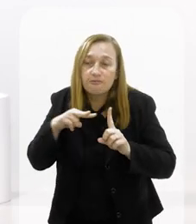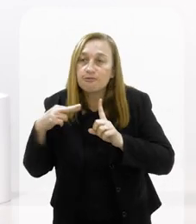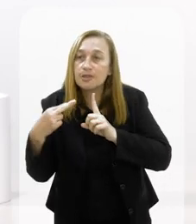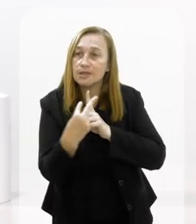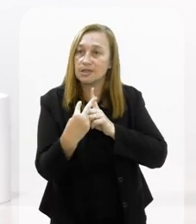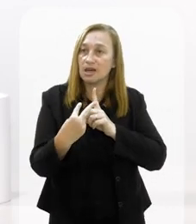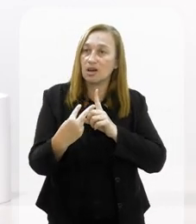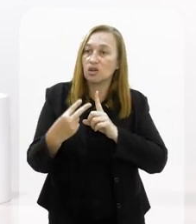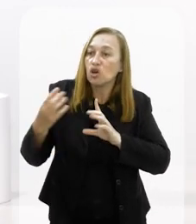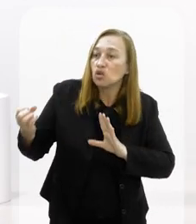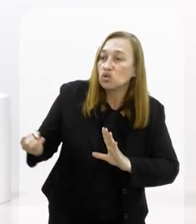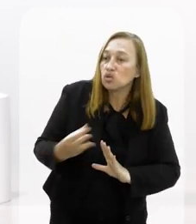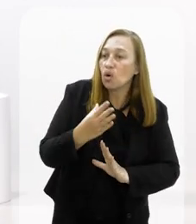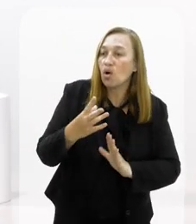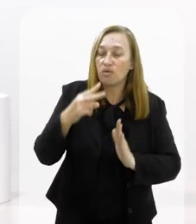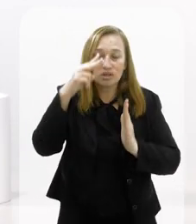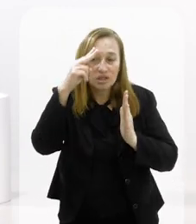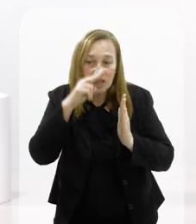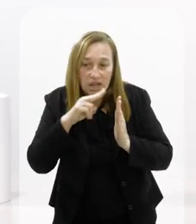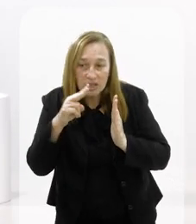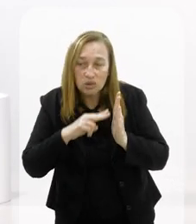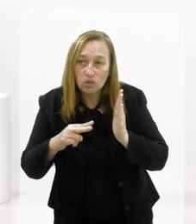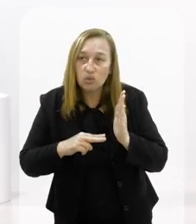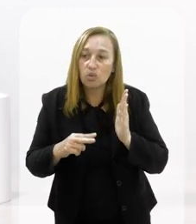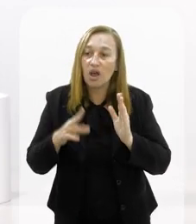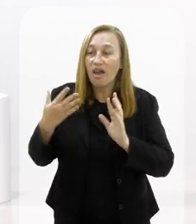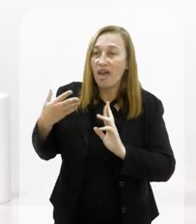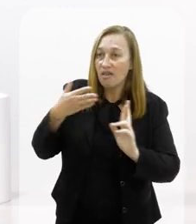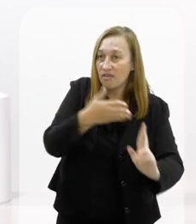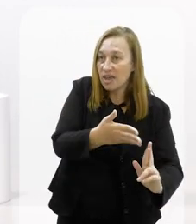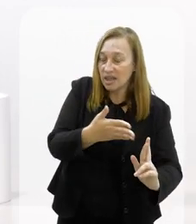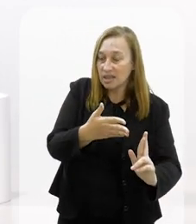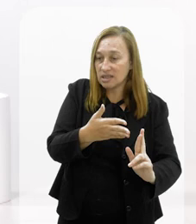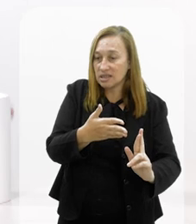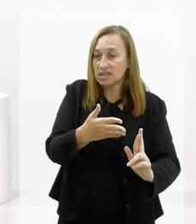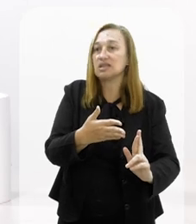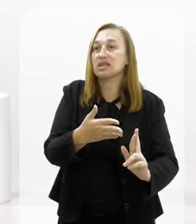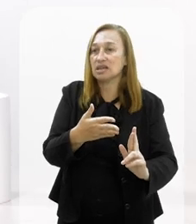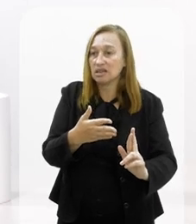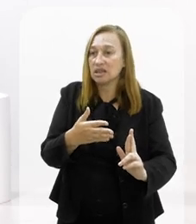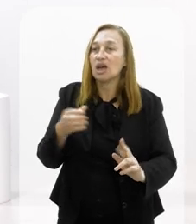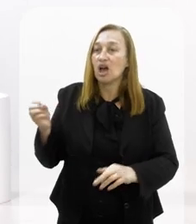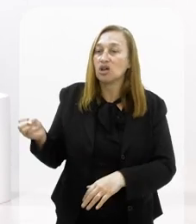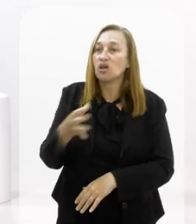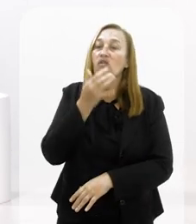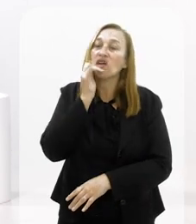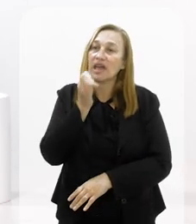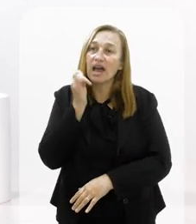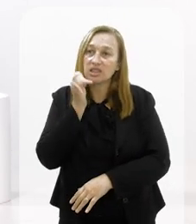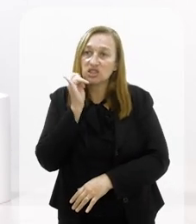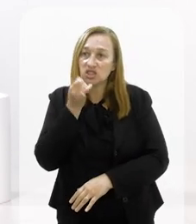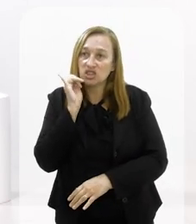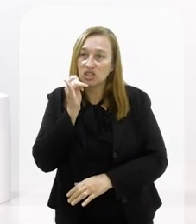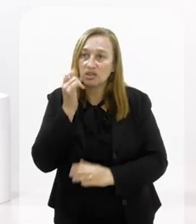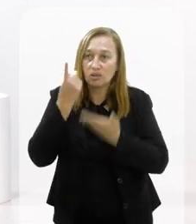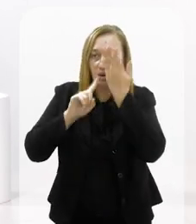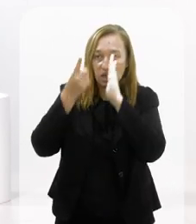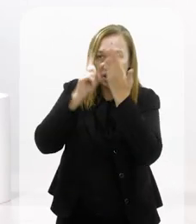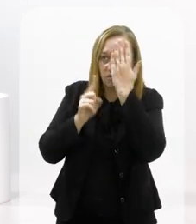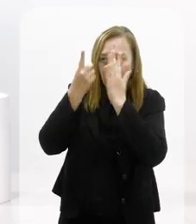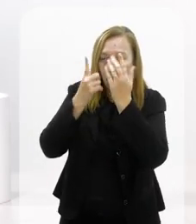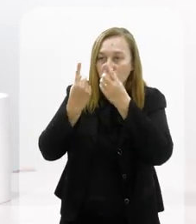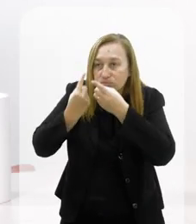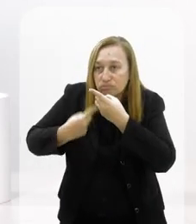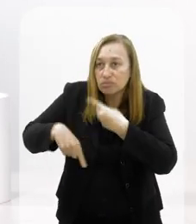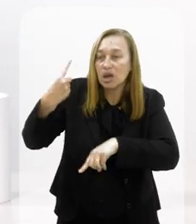novos enfoques por novas leituras por novas referências é uma oxigenação da Leitura narrativa do carnaval e acho isso